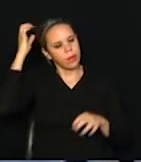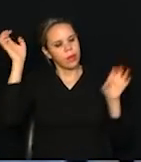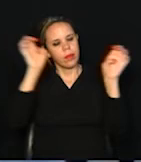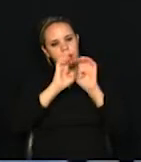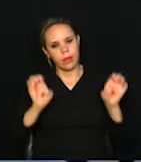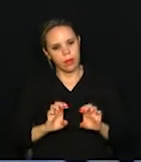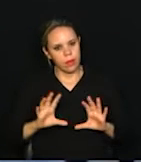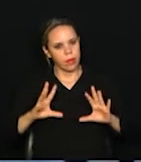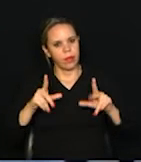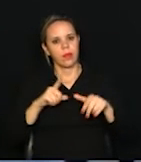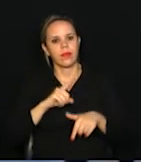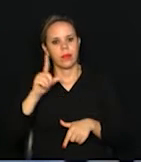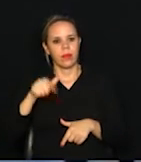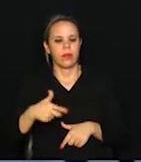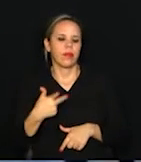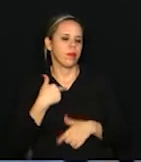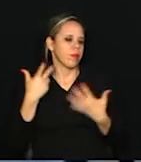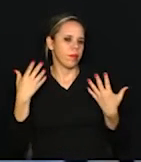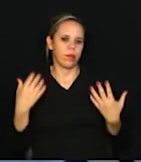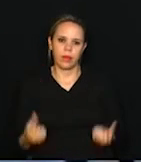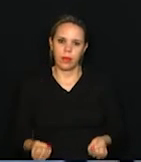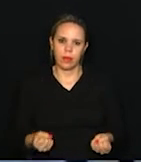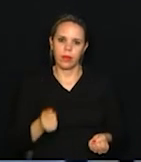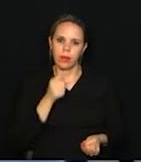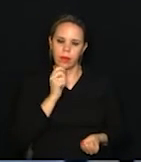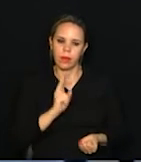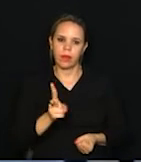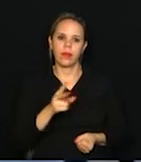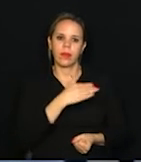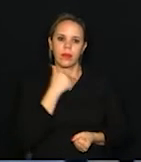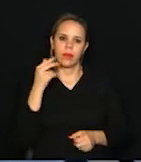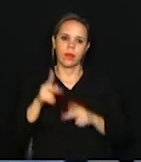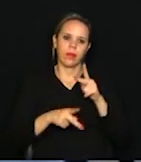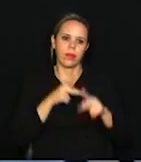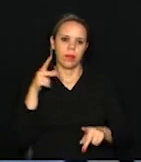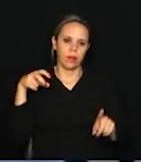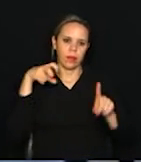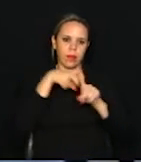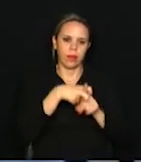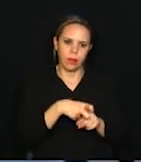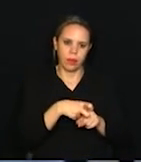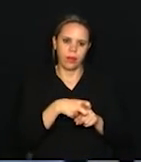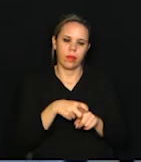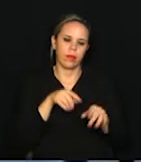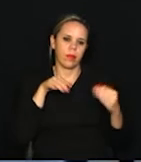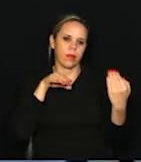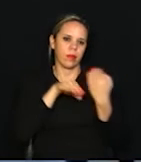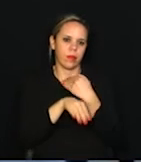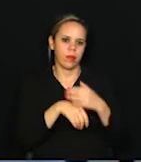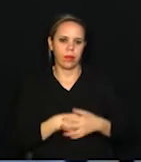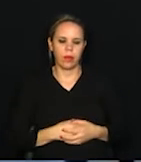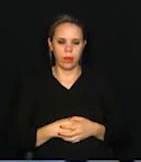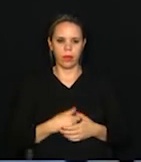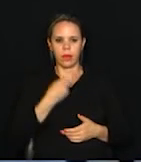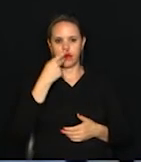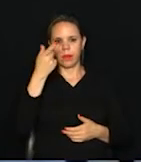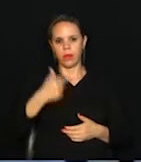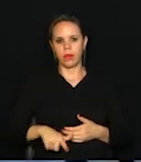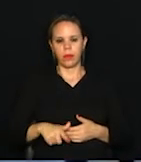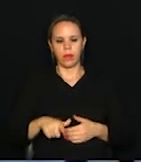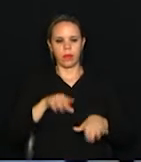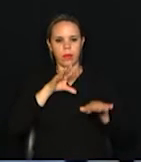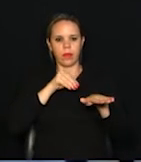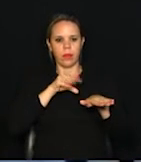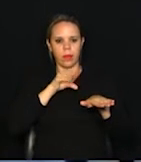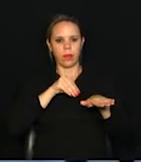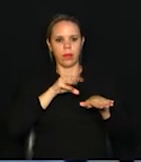nós temos, é intolerável que ainda se morra de acidentes de trânsito. E repito, o radar